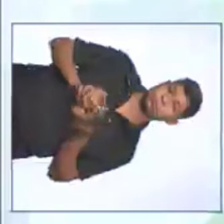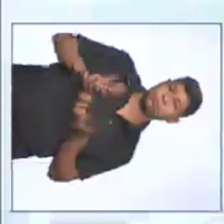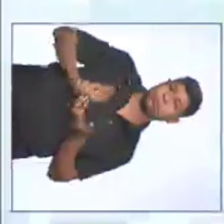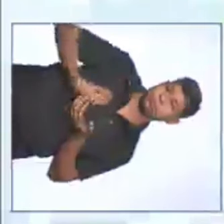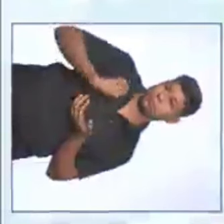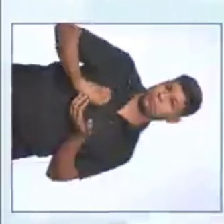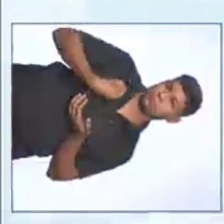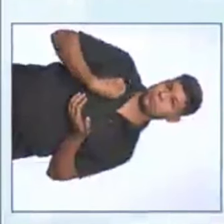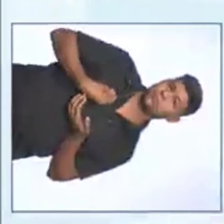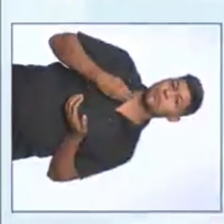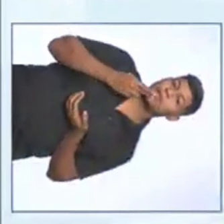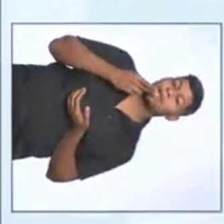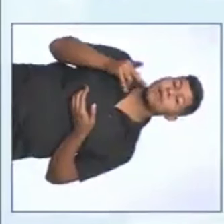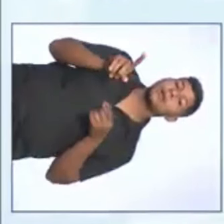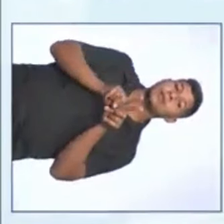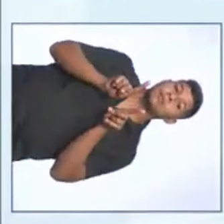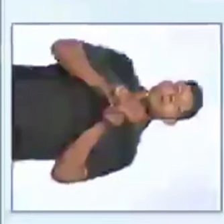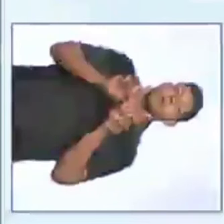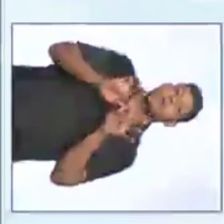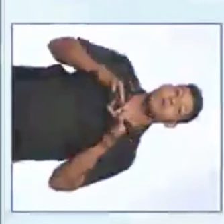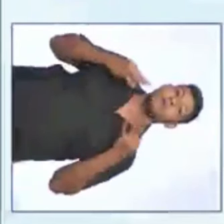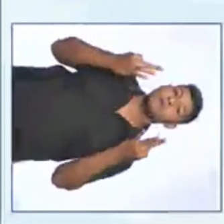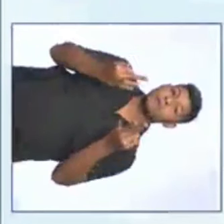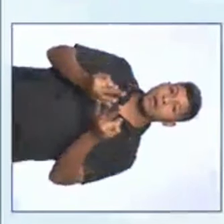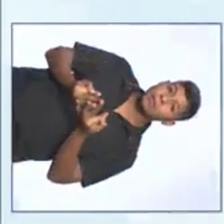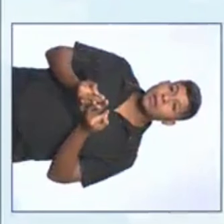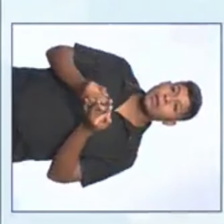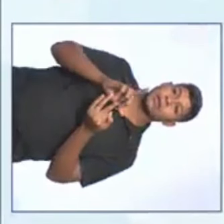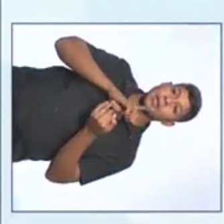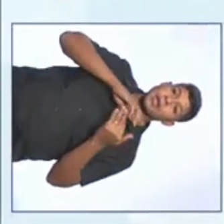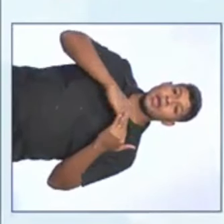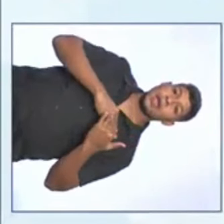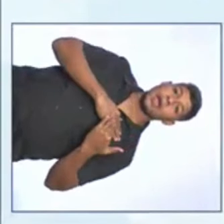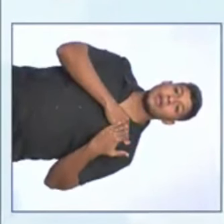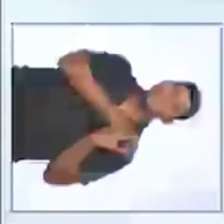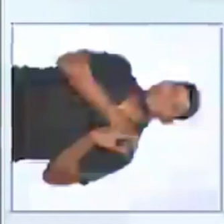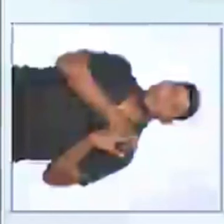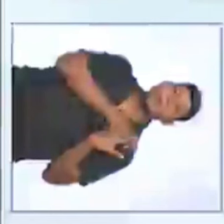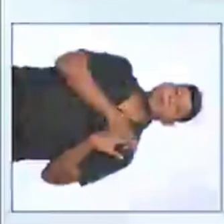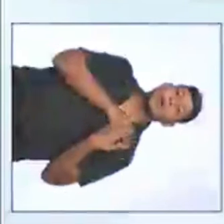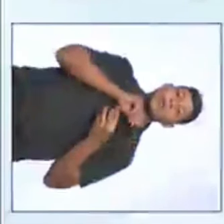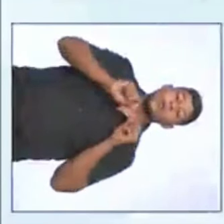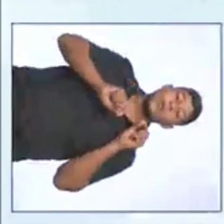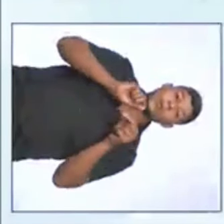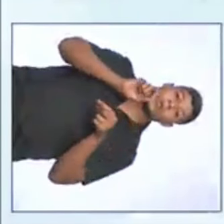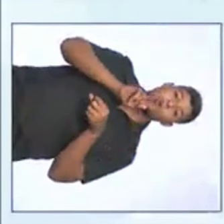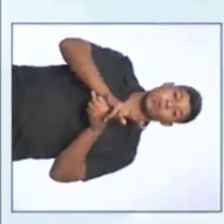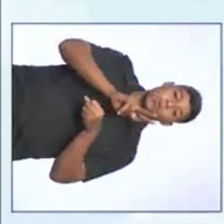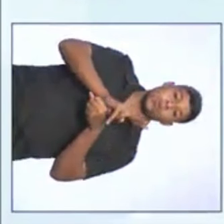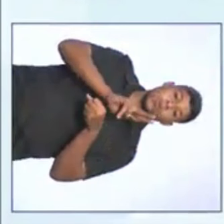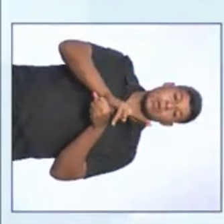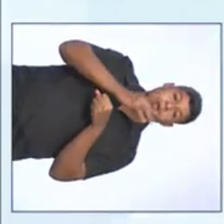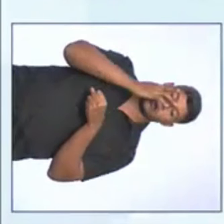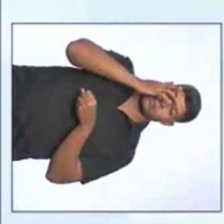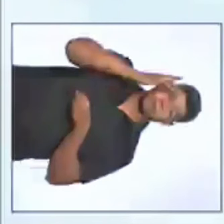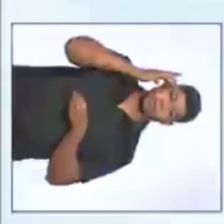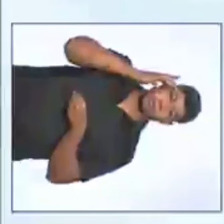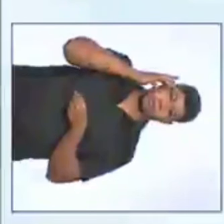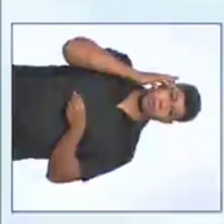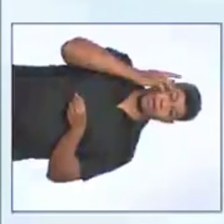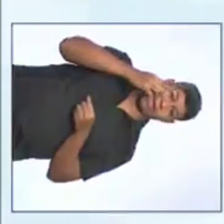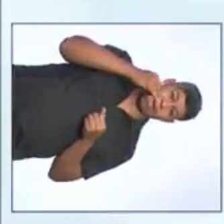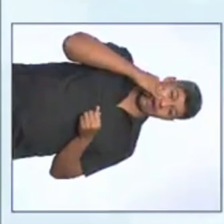pra vocês, ele fala também que a família, ela tem a responsabilidade de cuidar das pessoas, coibir a